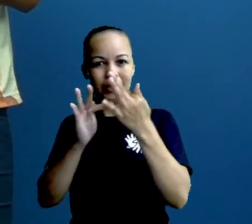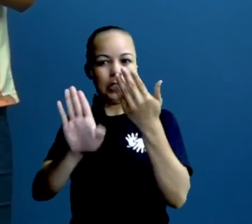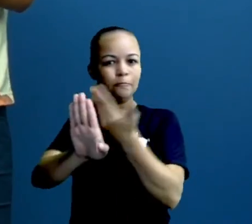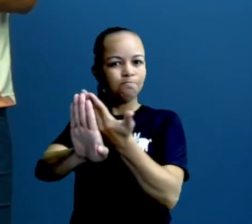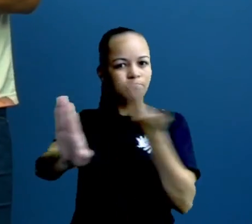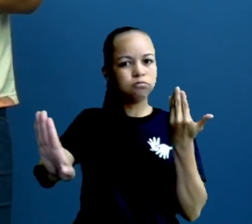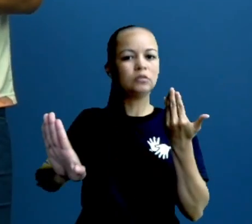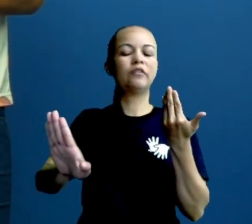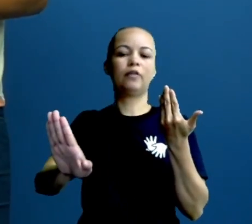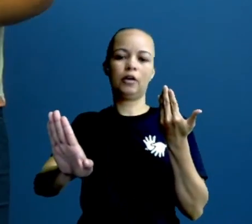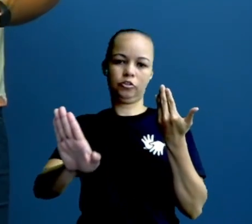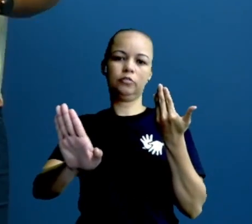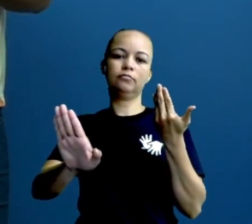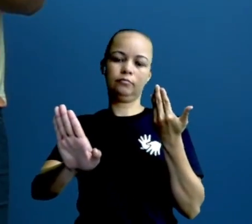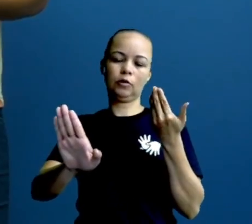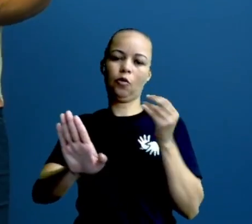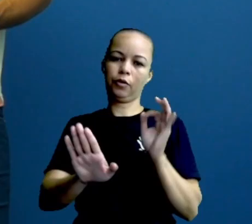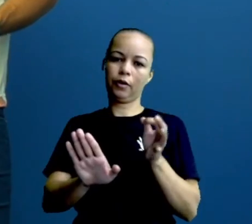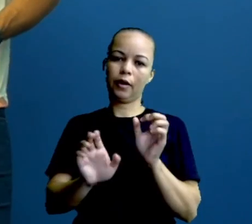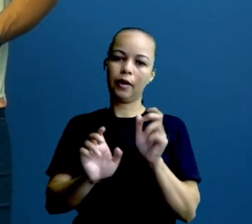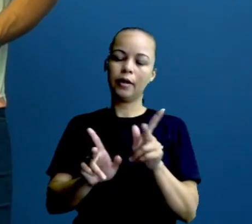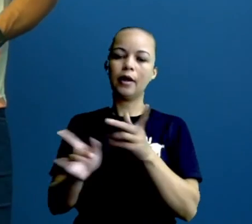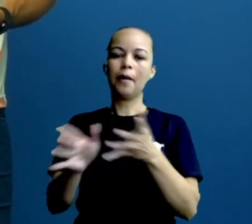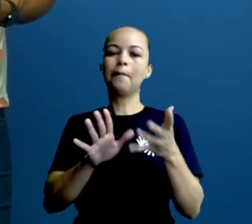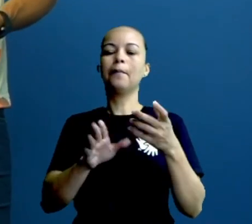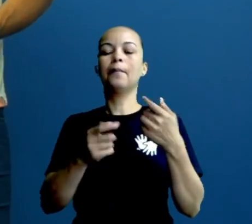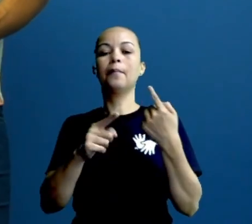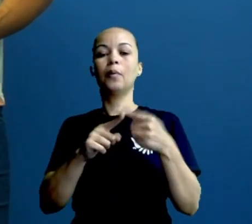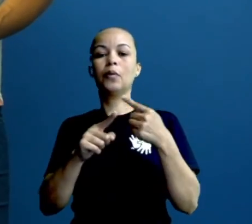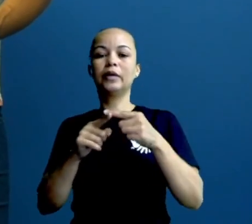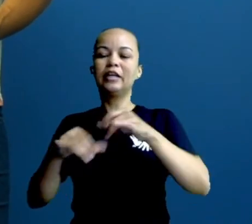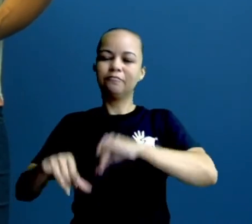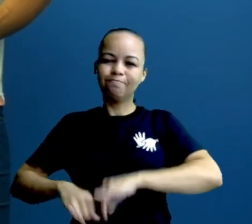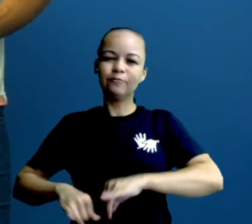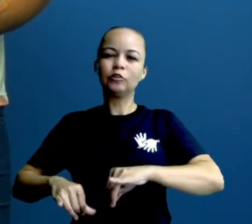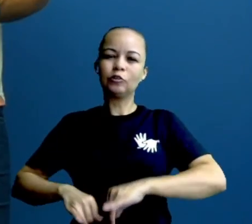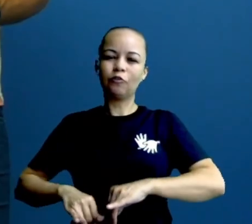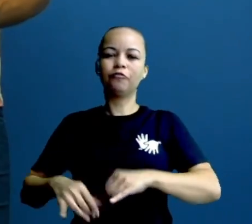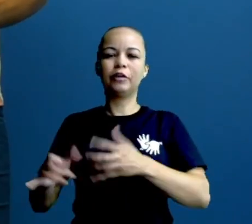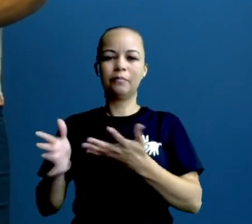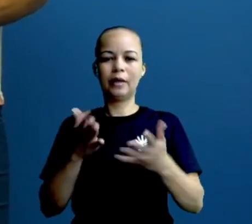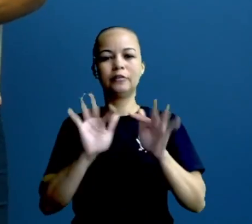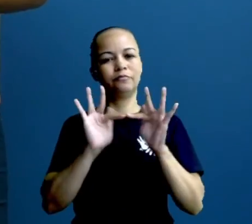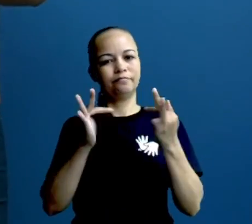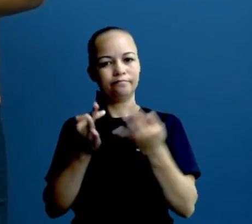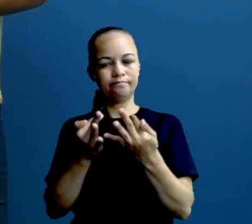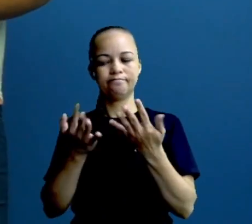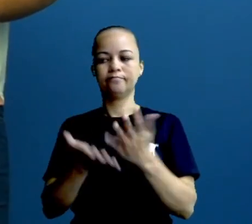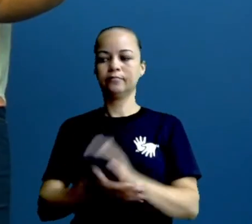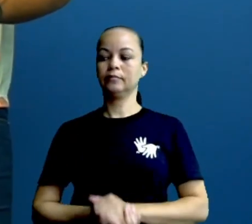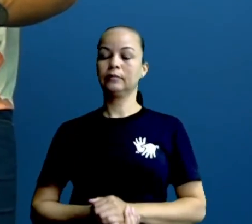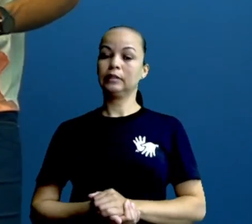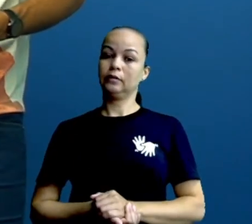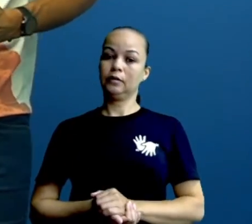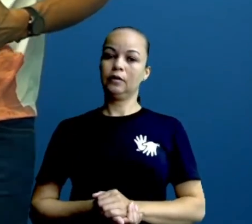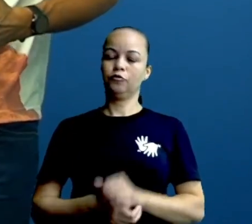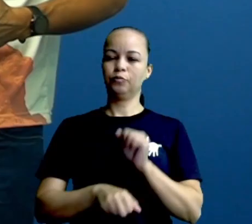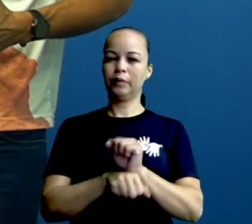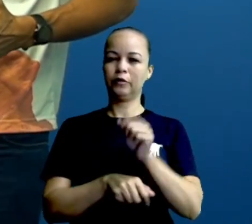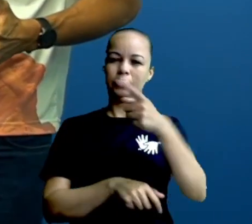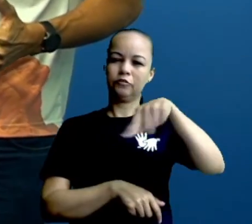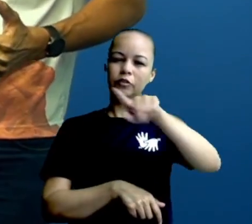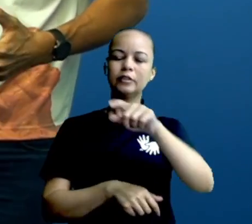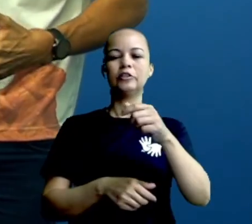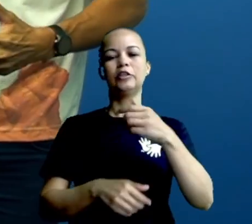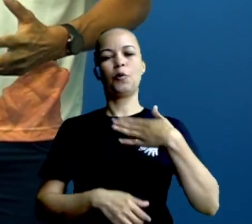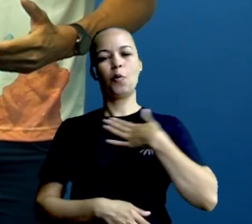bem longe delas, tá certo? Porque elas só vão causar dor e sofrimento. Eu espero que vocês tenham gostado dessa aula